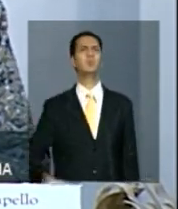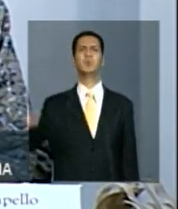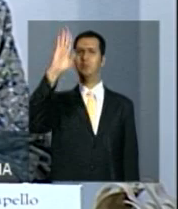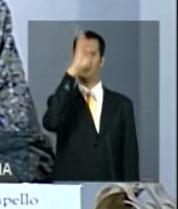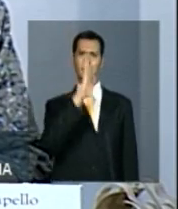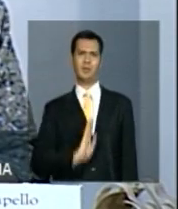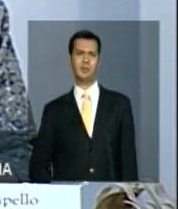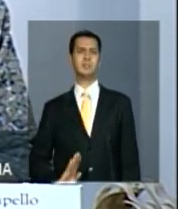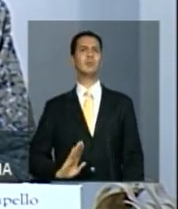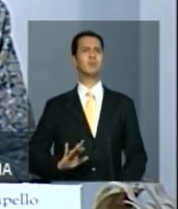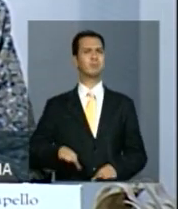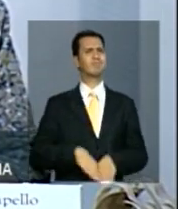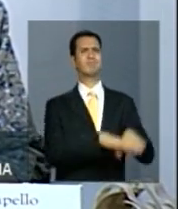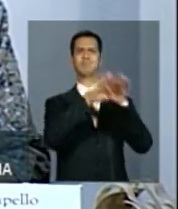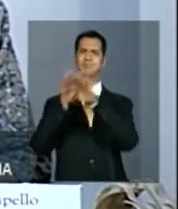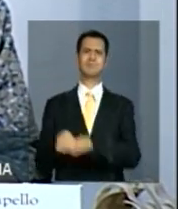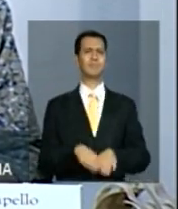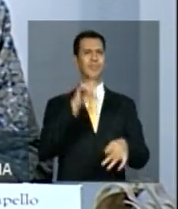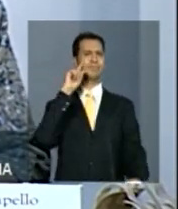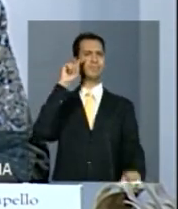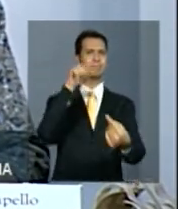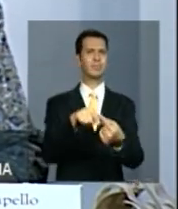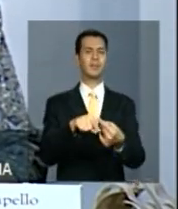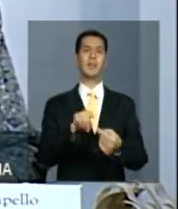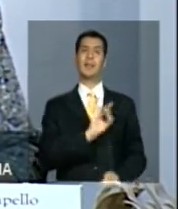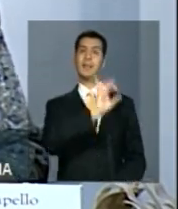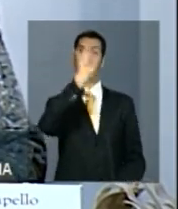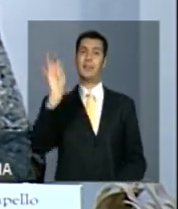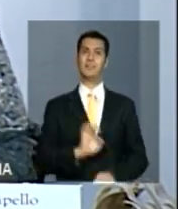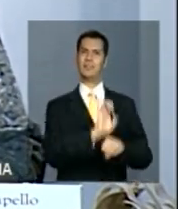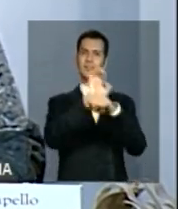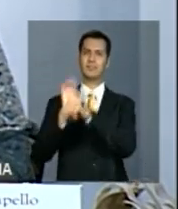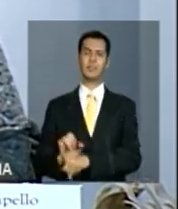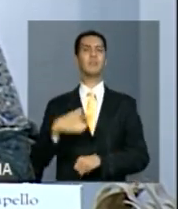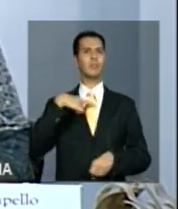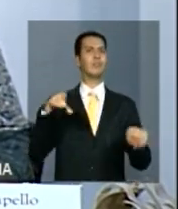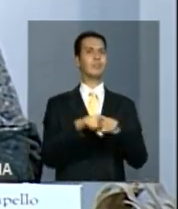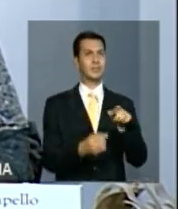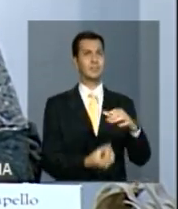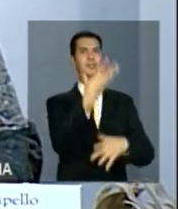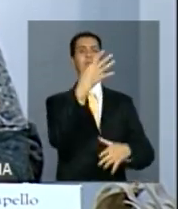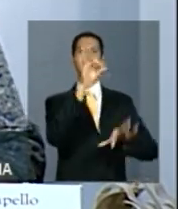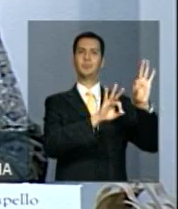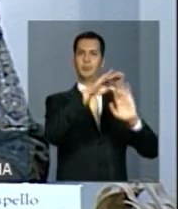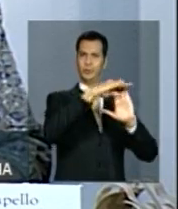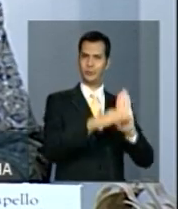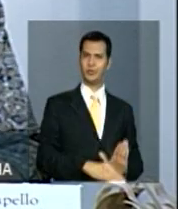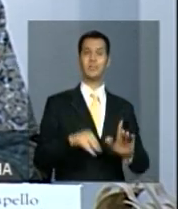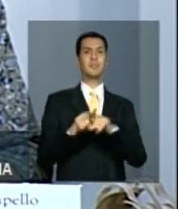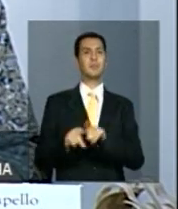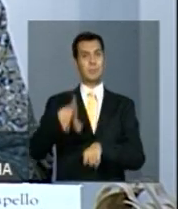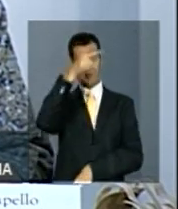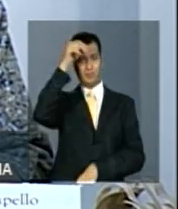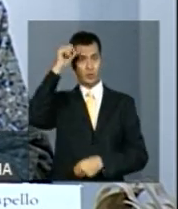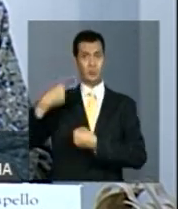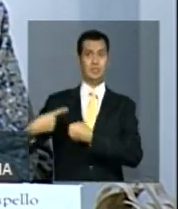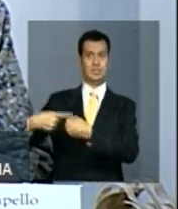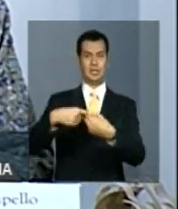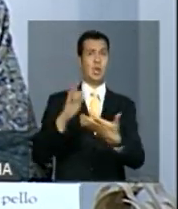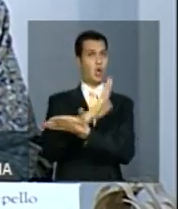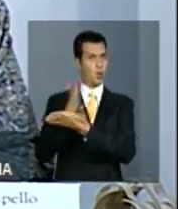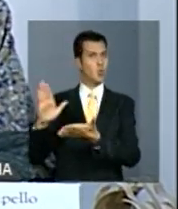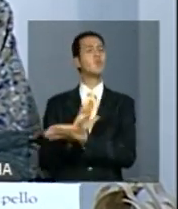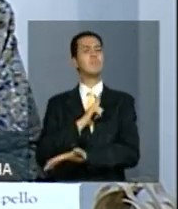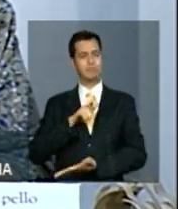todos os estados lançaram seus planos uma parte grande dos Municípios lançou planos municipais e mesmos que não lançaram